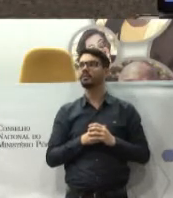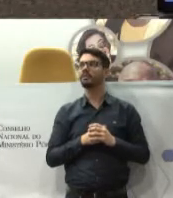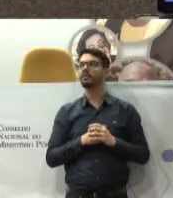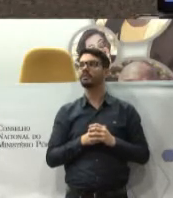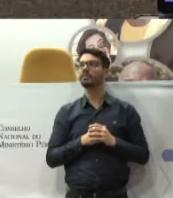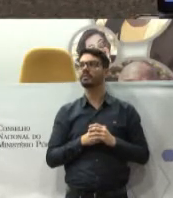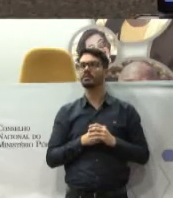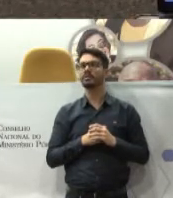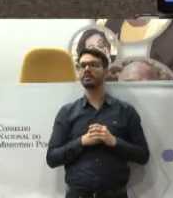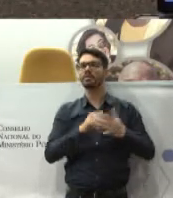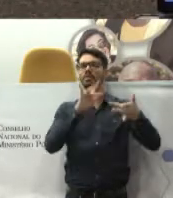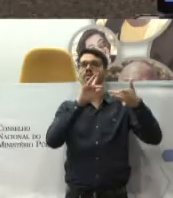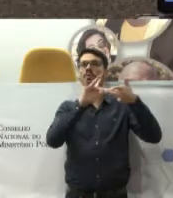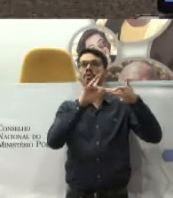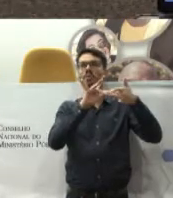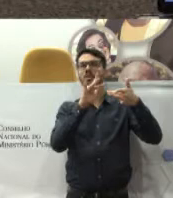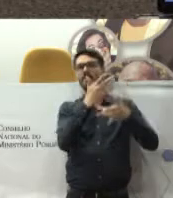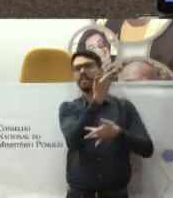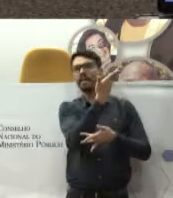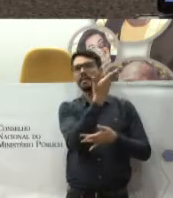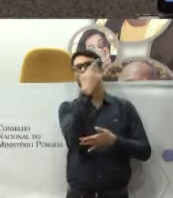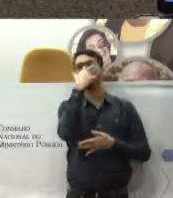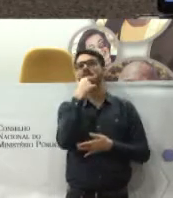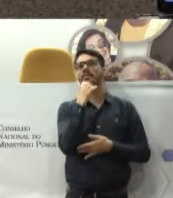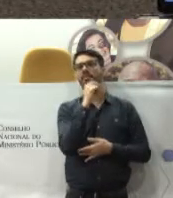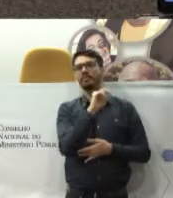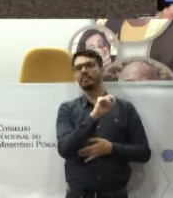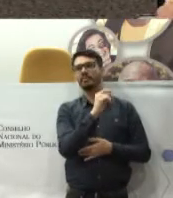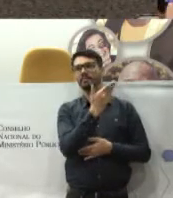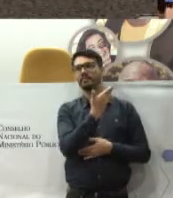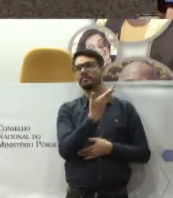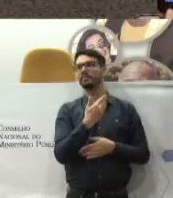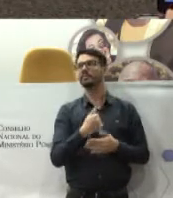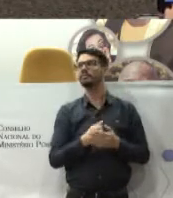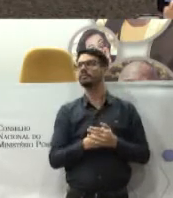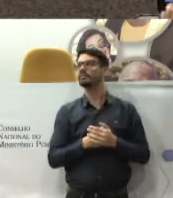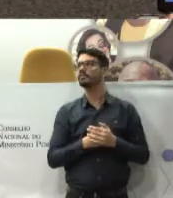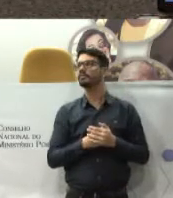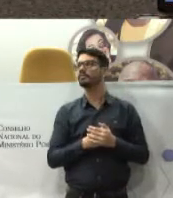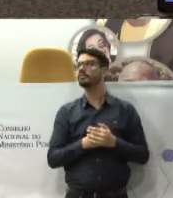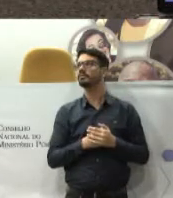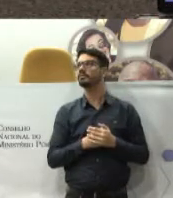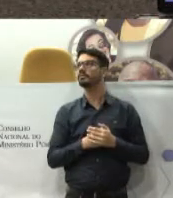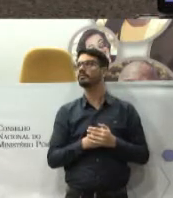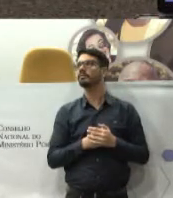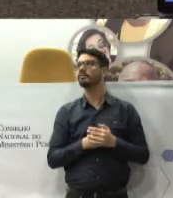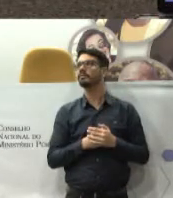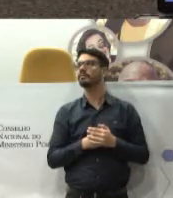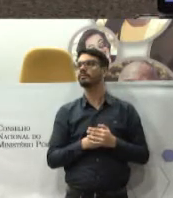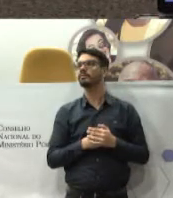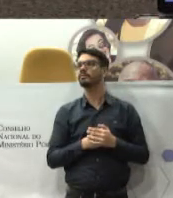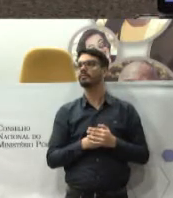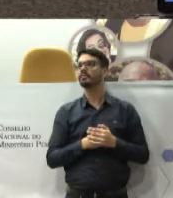meu contato para que quem quiser... está no primeiro slide? Então, deixa eu voltar lá.